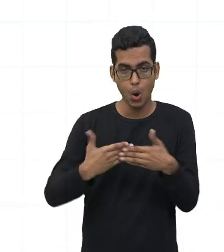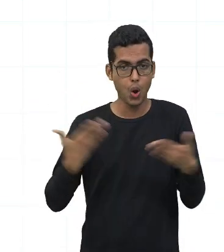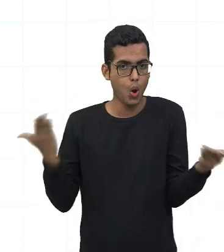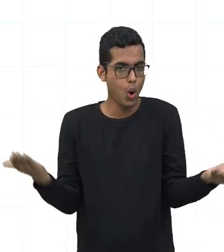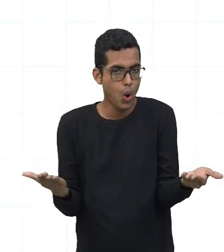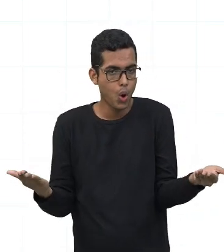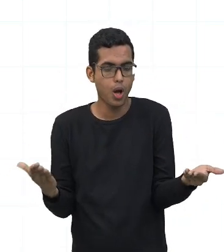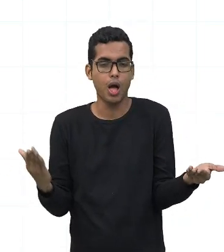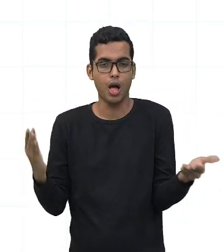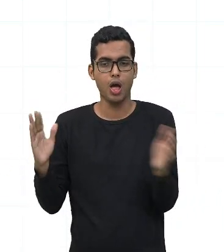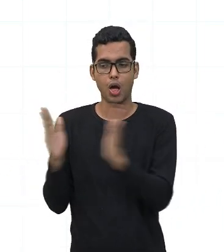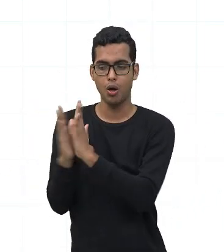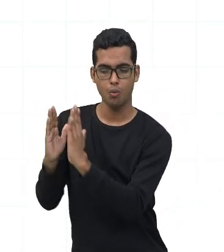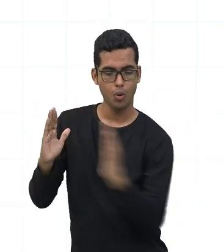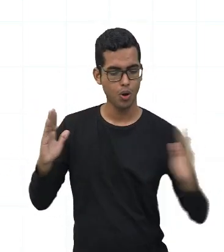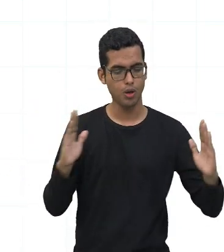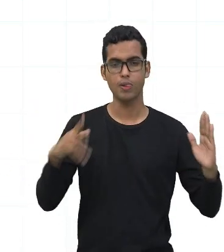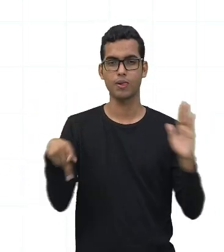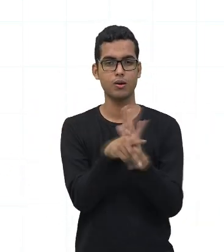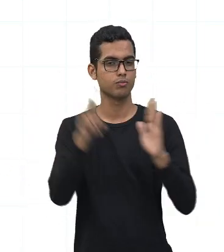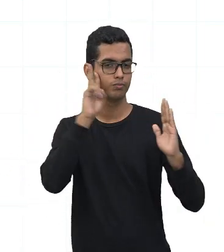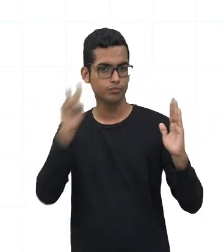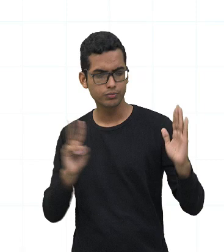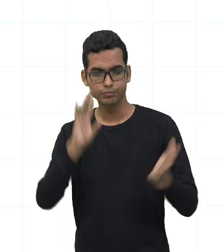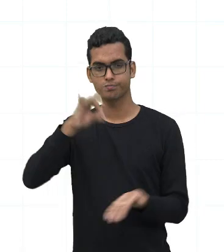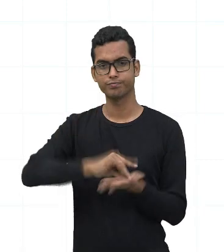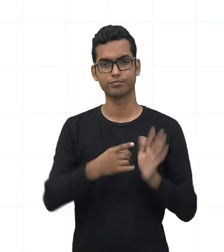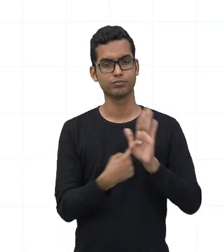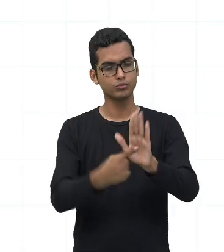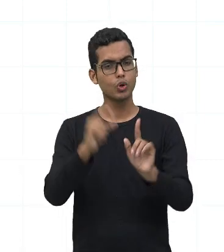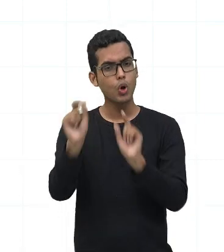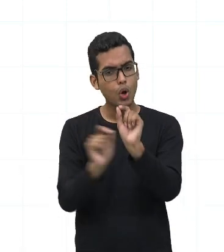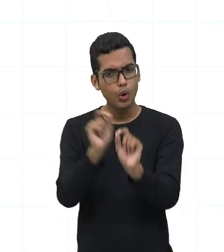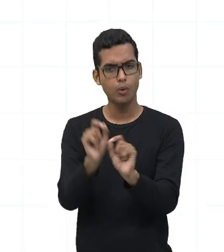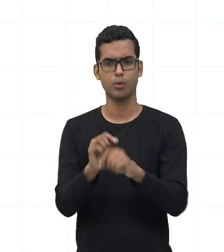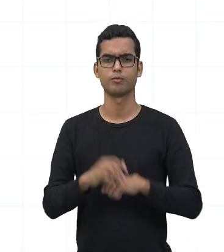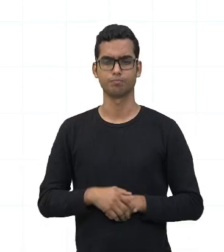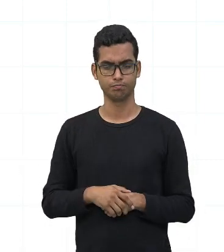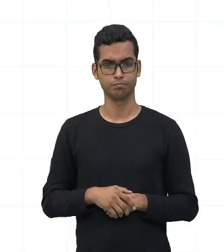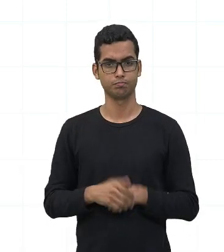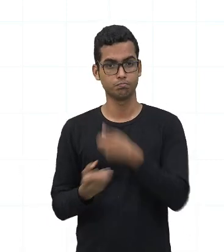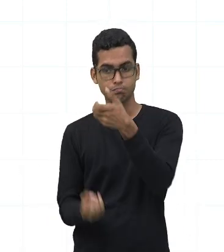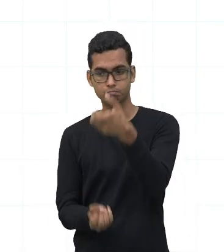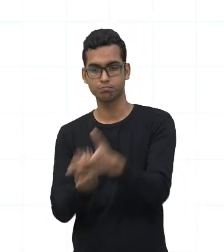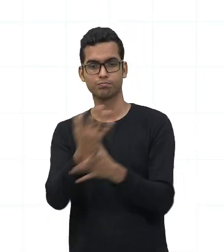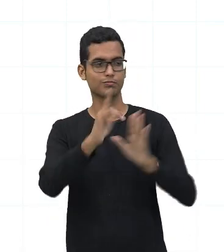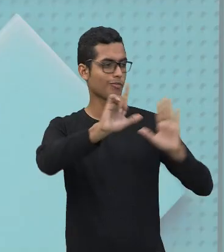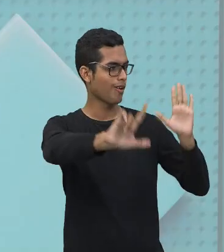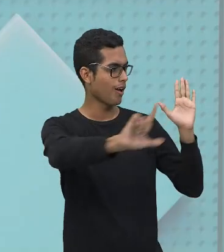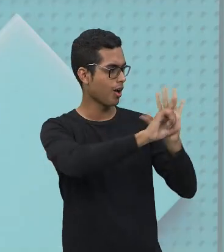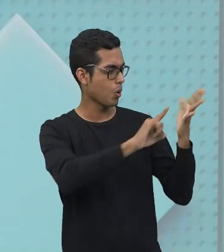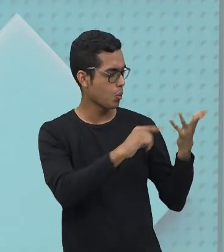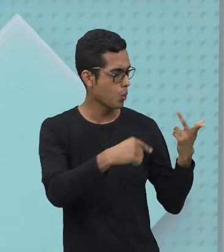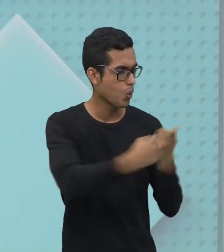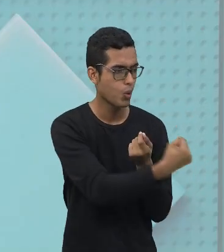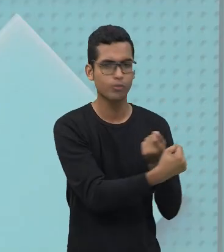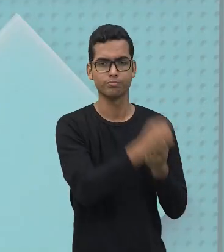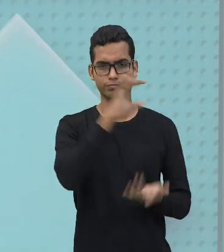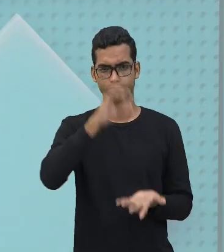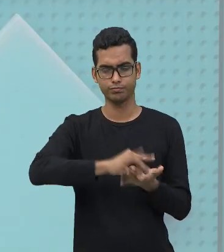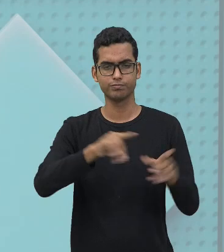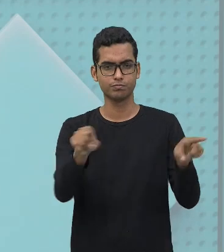trajetória histórica que vai trazendo a formação de leis, a criação de leis que vão